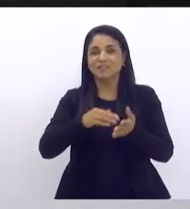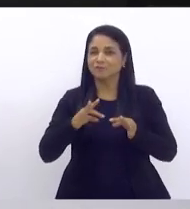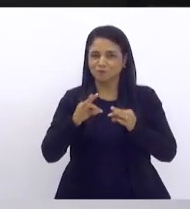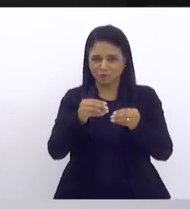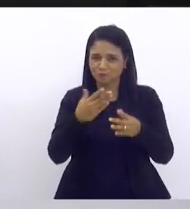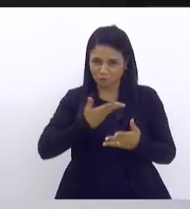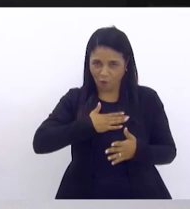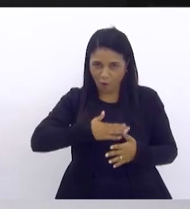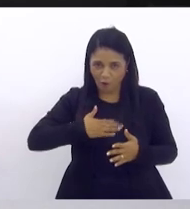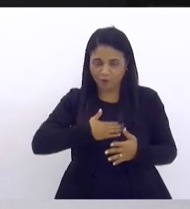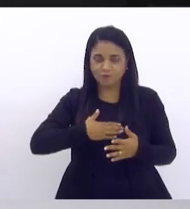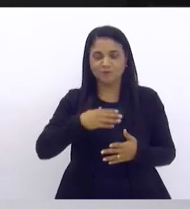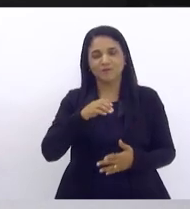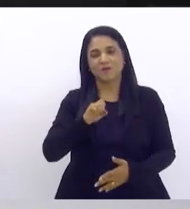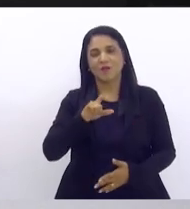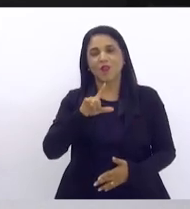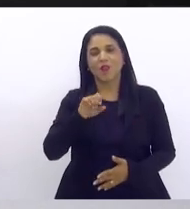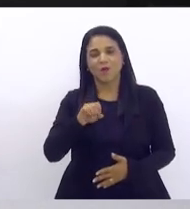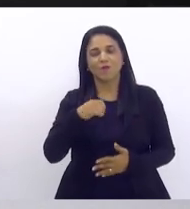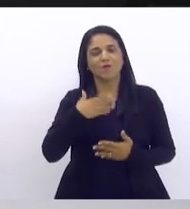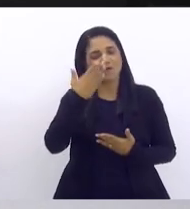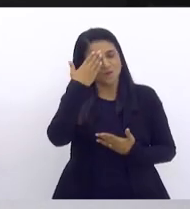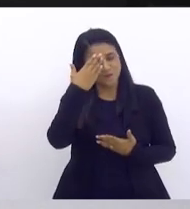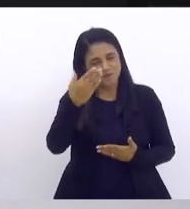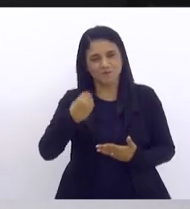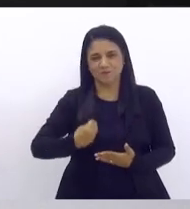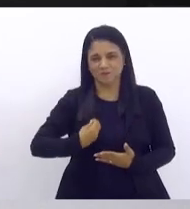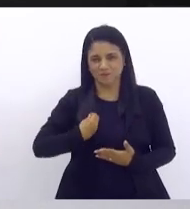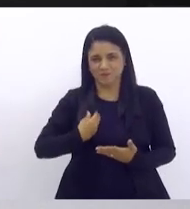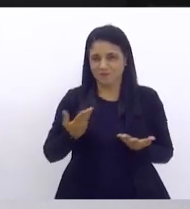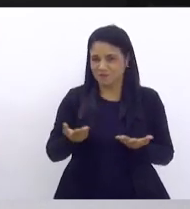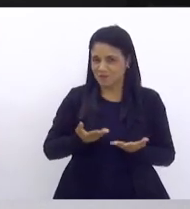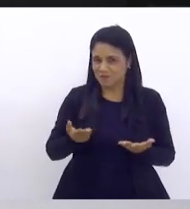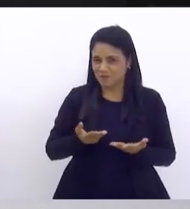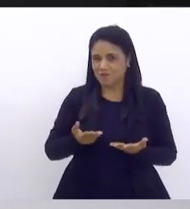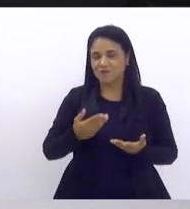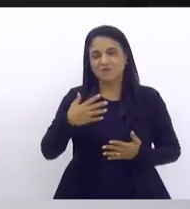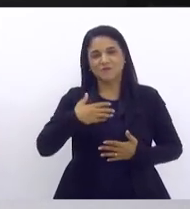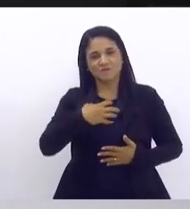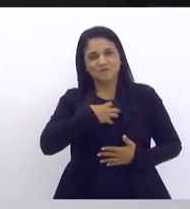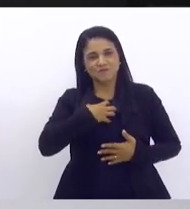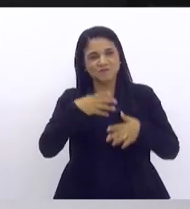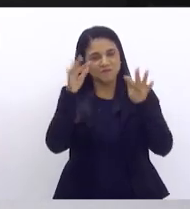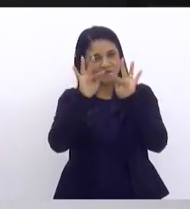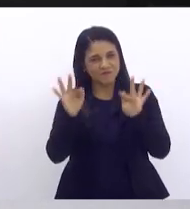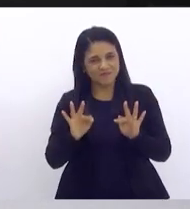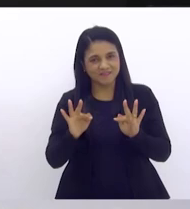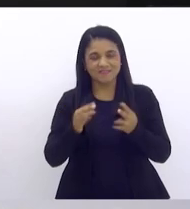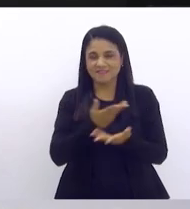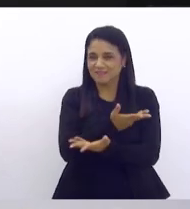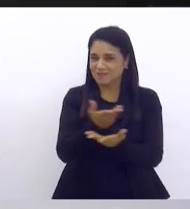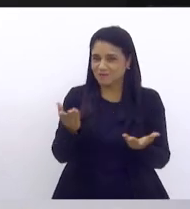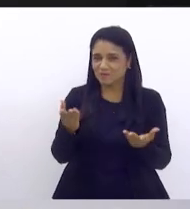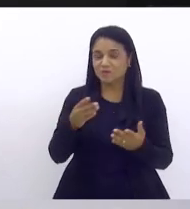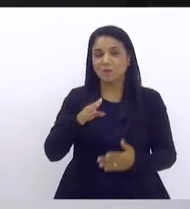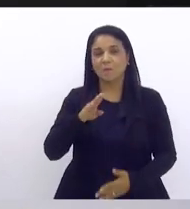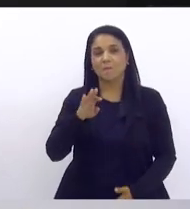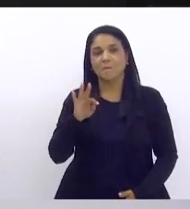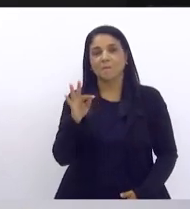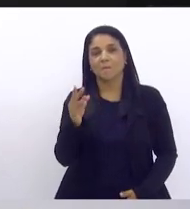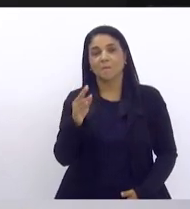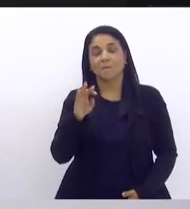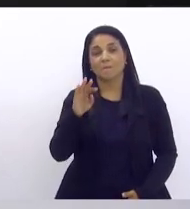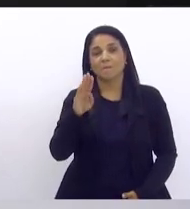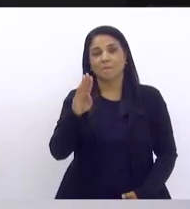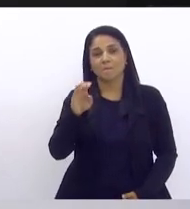mas... Melô, obrigado, viu, querida, pela presença conosco aqui hoje. Eu fico muito feliz. E a todos que estão aqui. Beth, também um beijo,